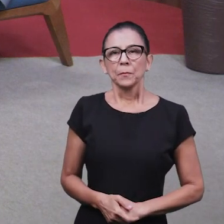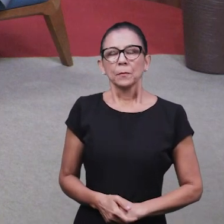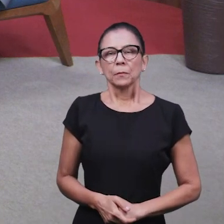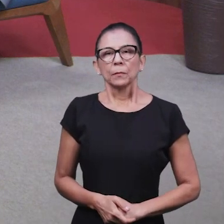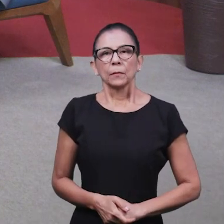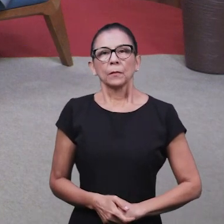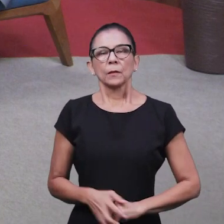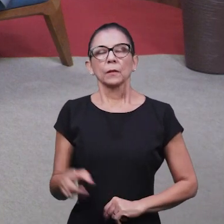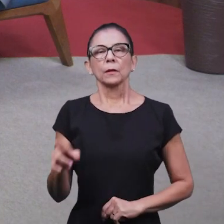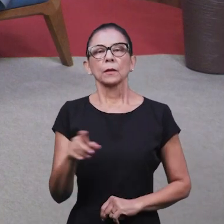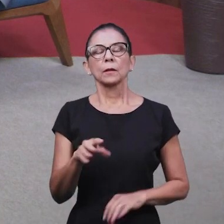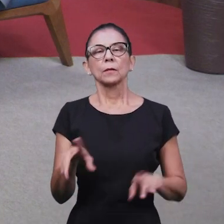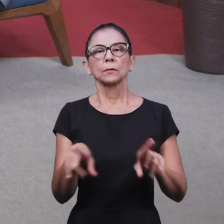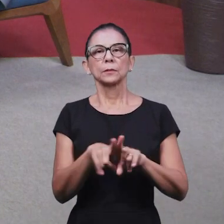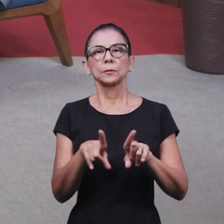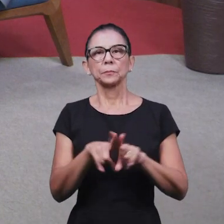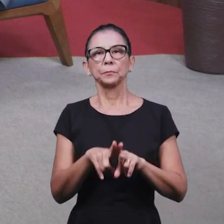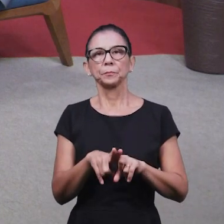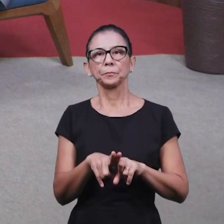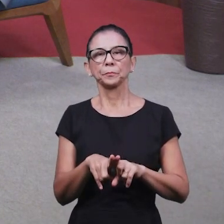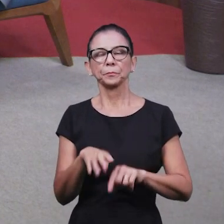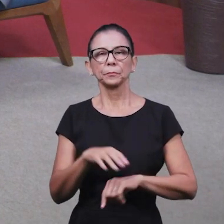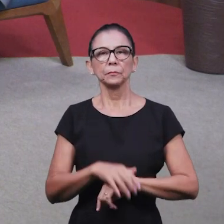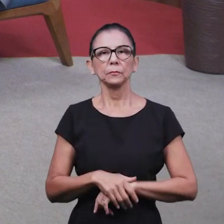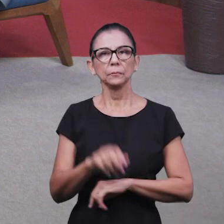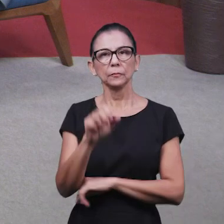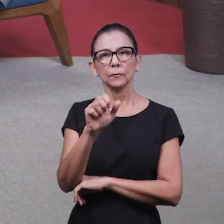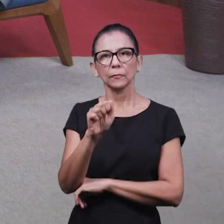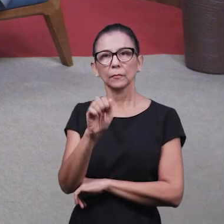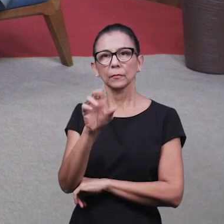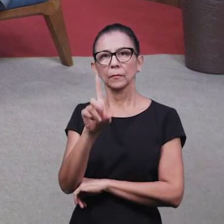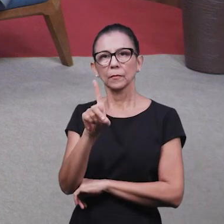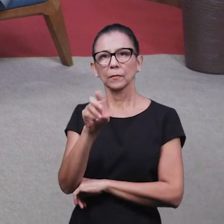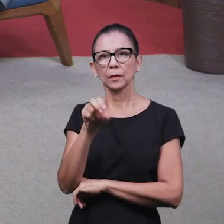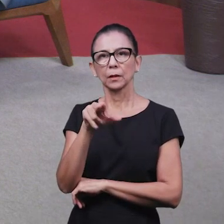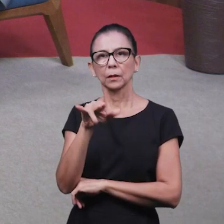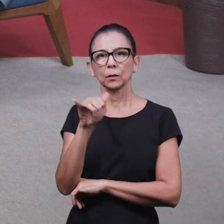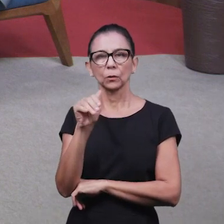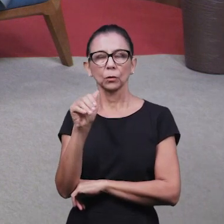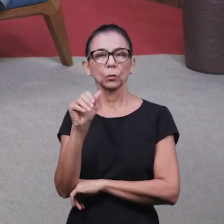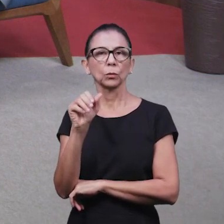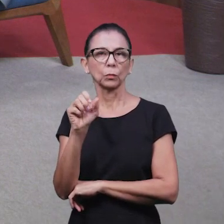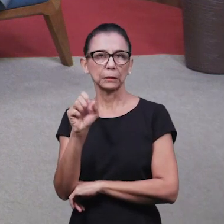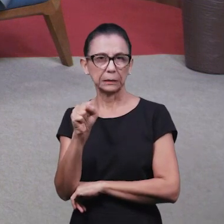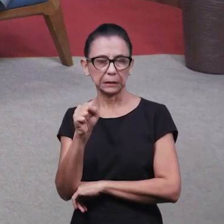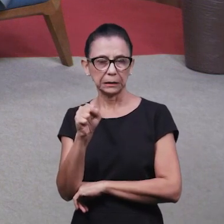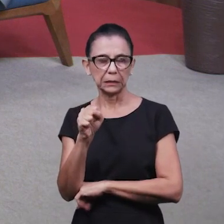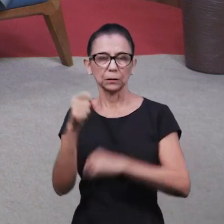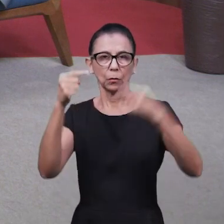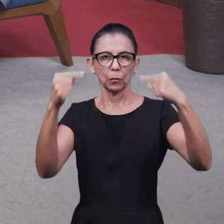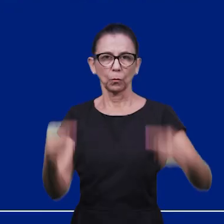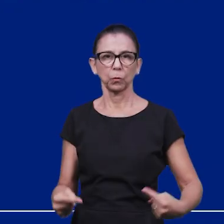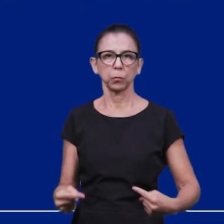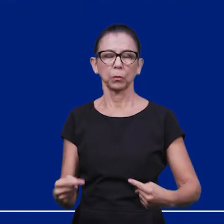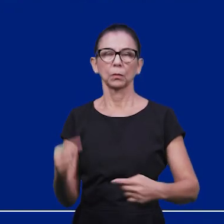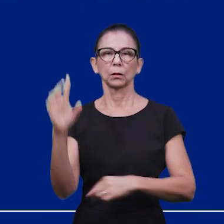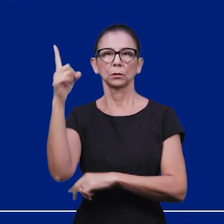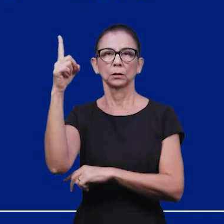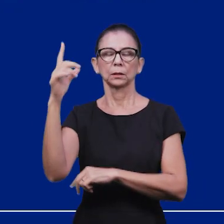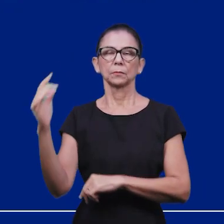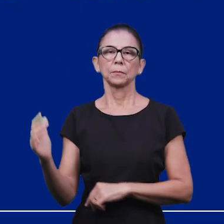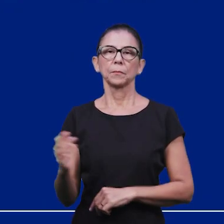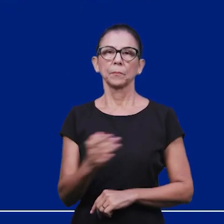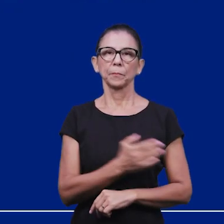filho, né, foi Adonias, que também se levantou contra o pai. Primeiro livro dos Reis, capítulo 1, verso 5, diz assim: